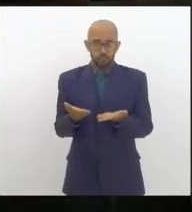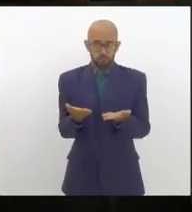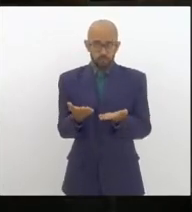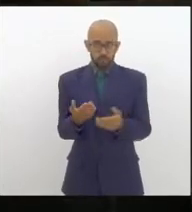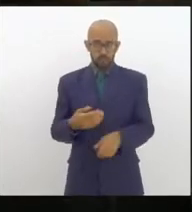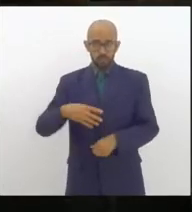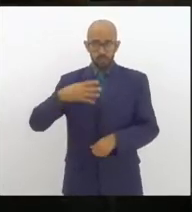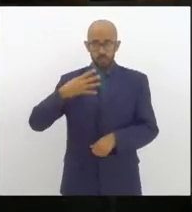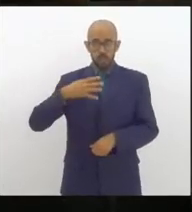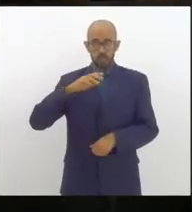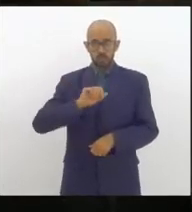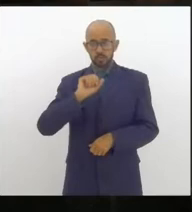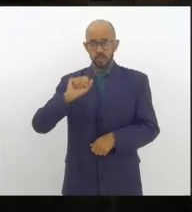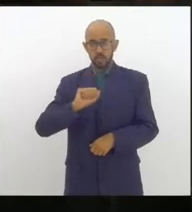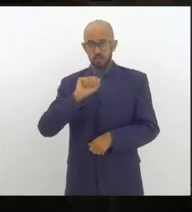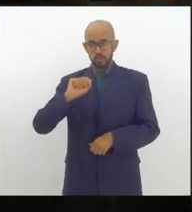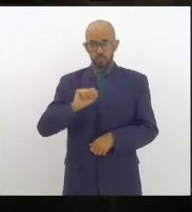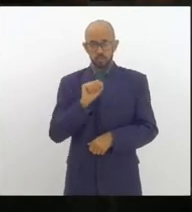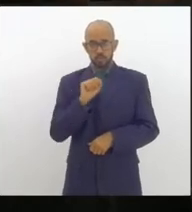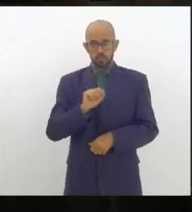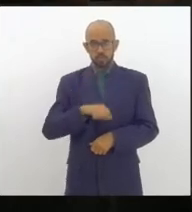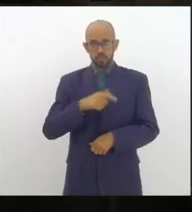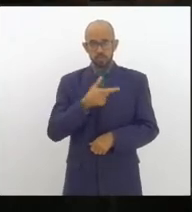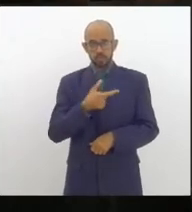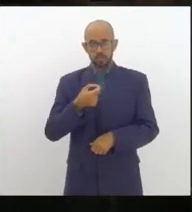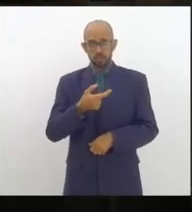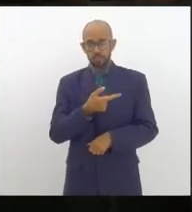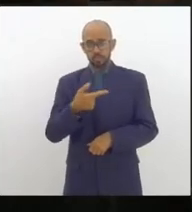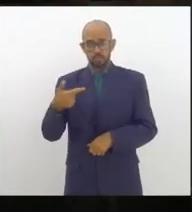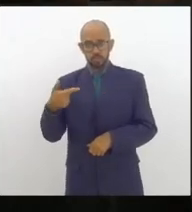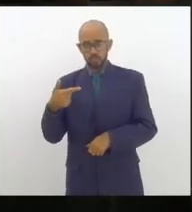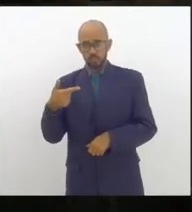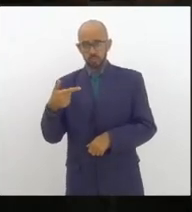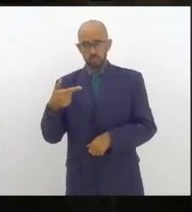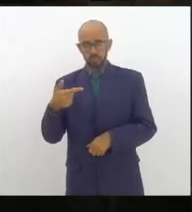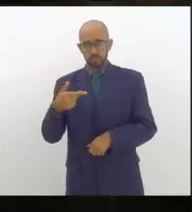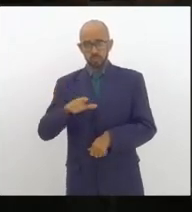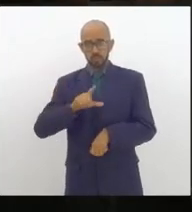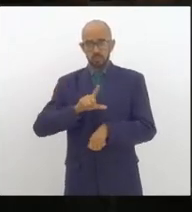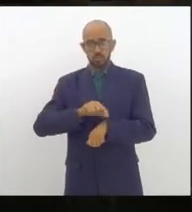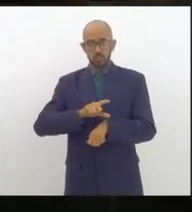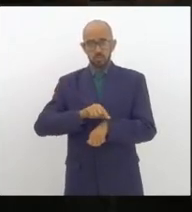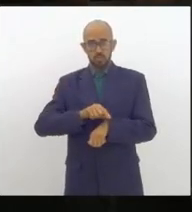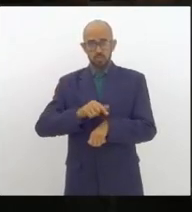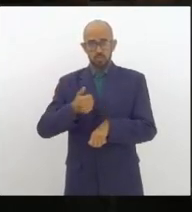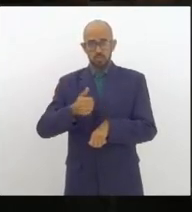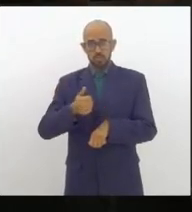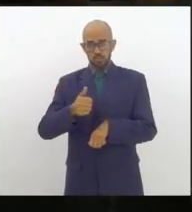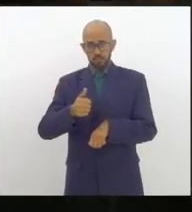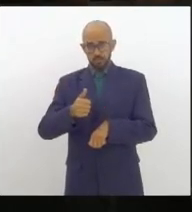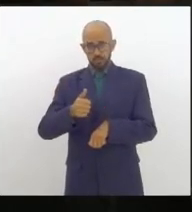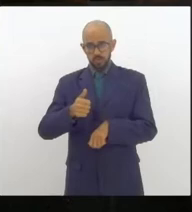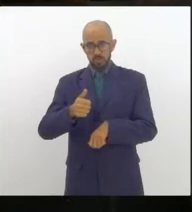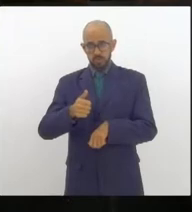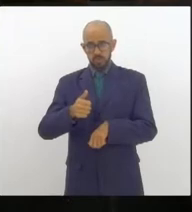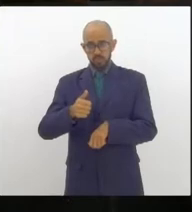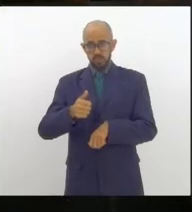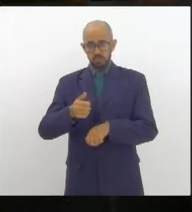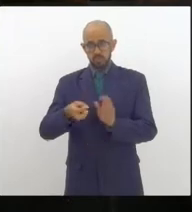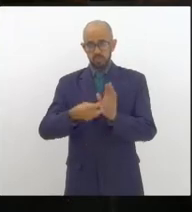quatro de agosto de 22 as 11 horas da manhã